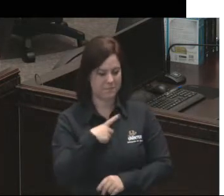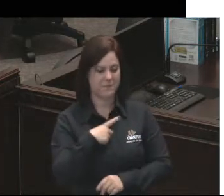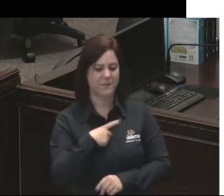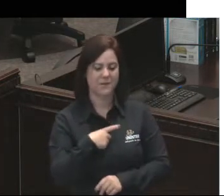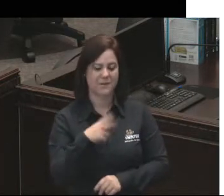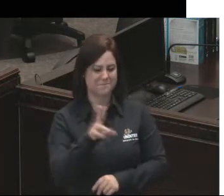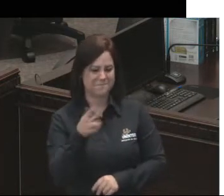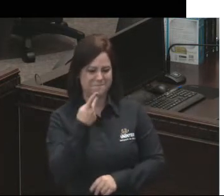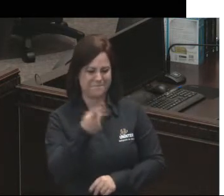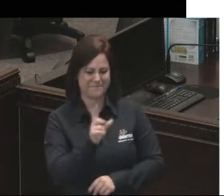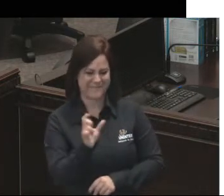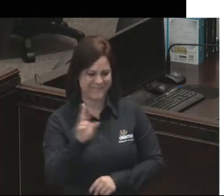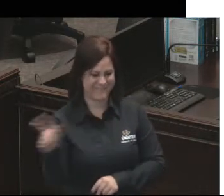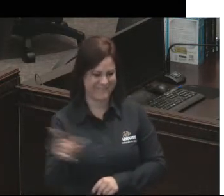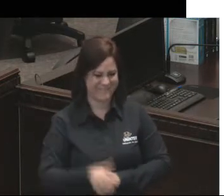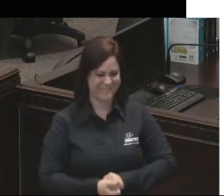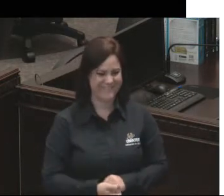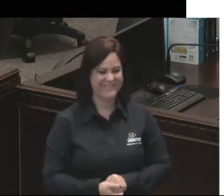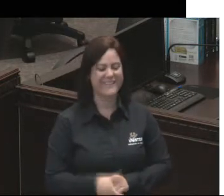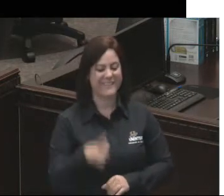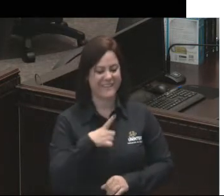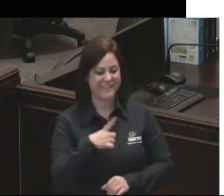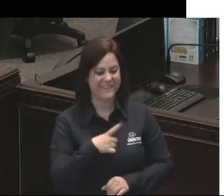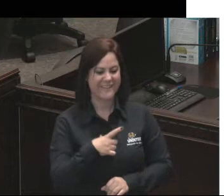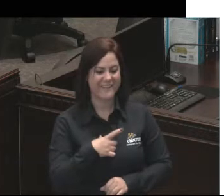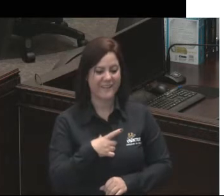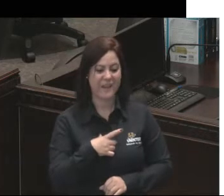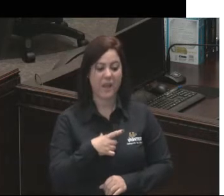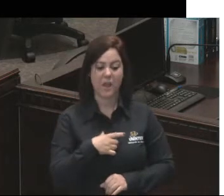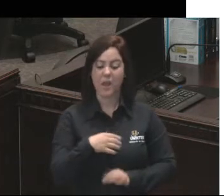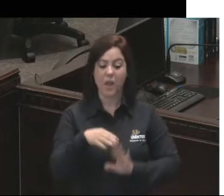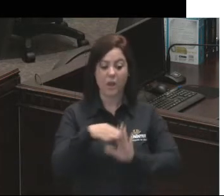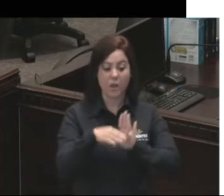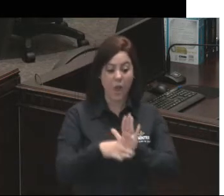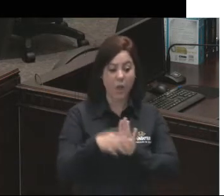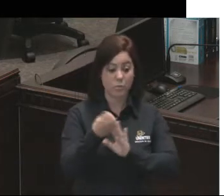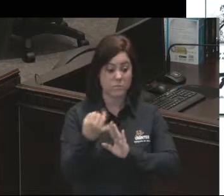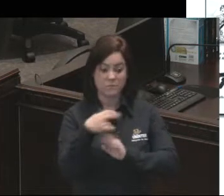café, cana-de-açúcar e algodão. Ou seja, ele não pode estar presente nas frutas. Né?